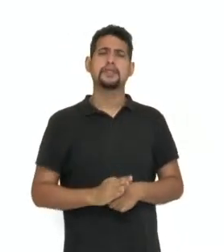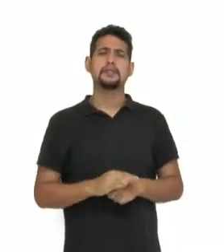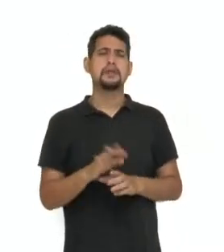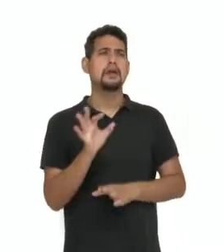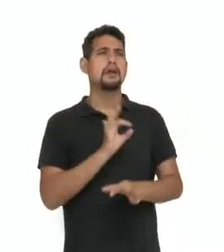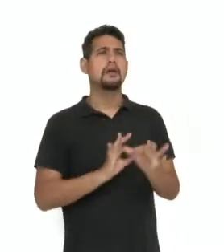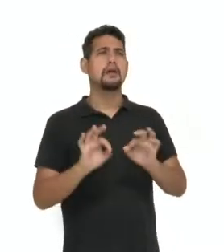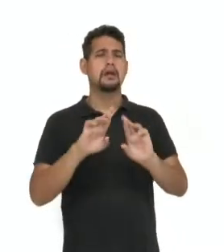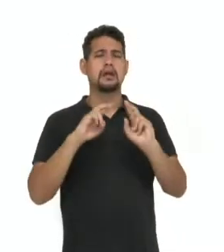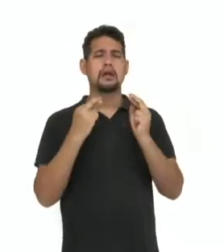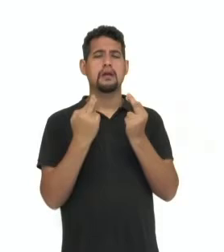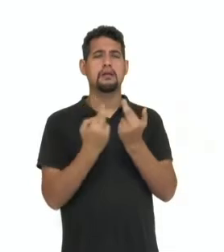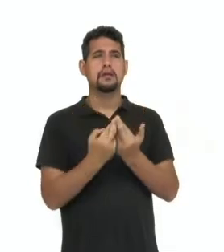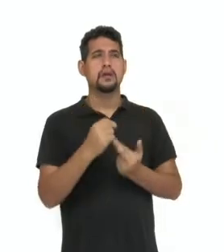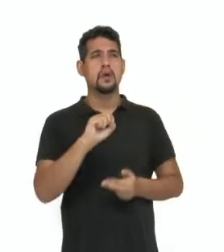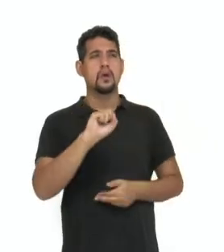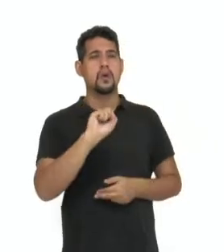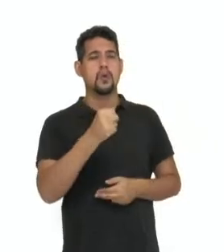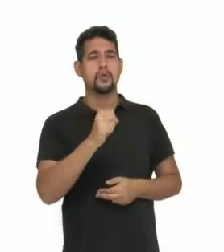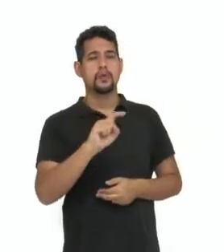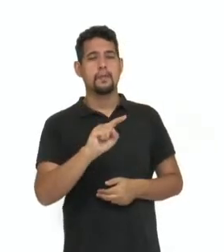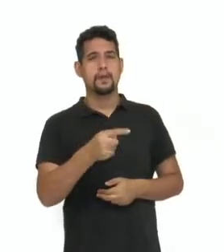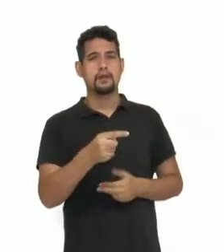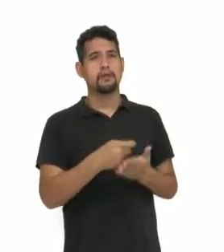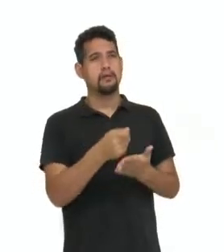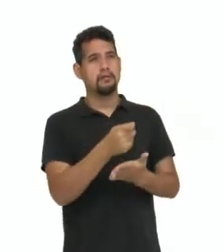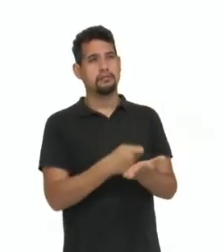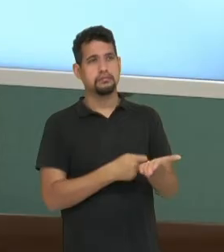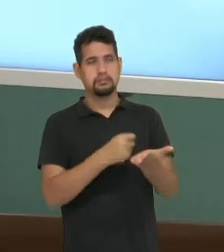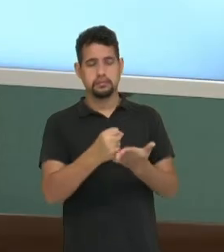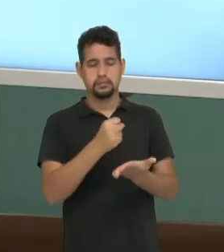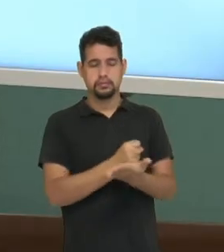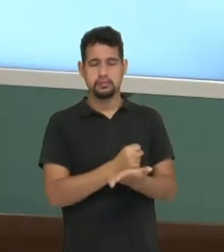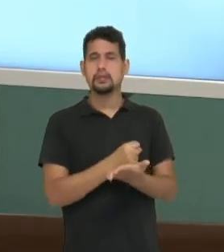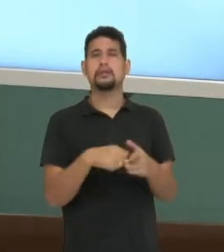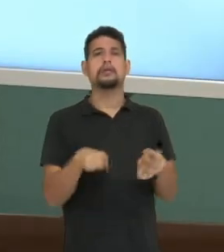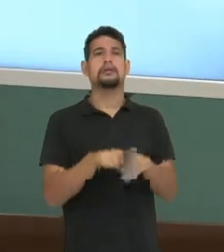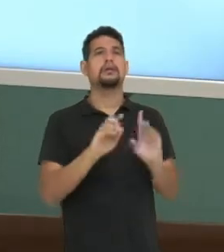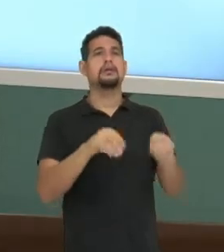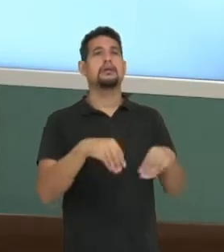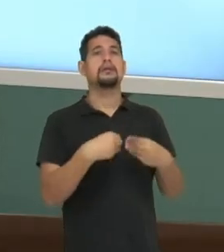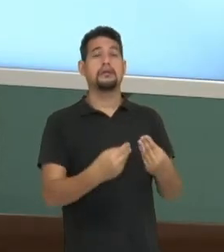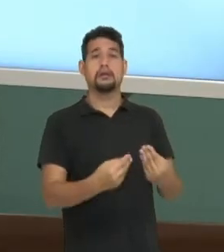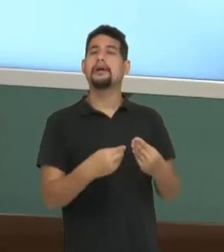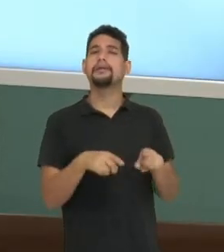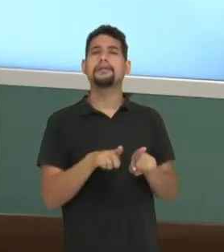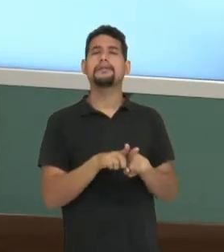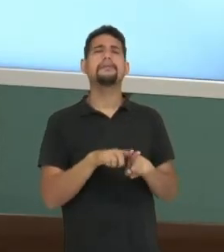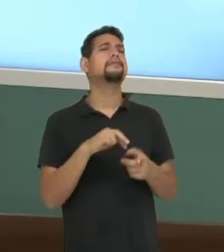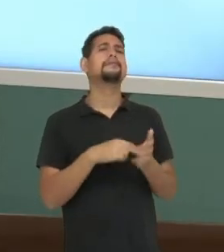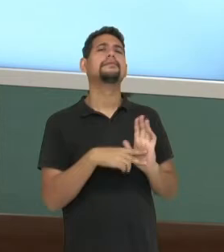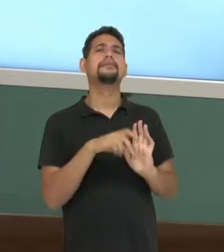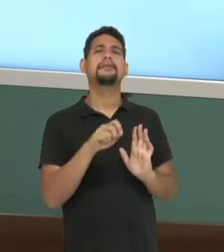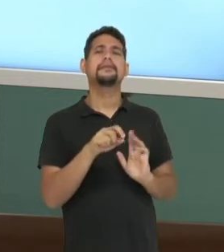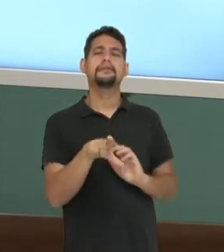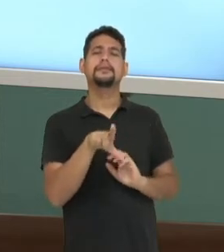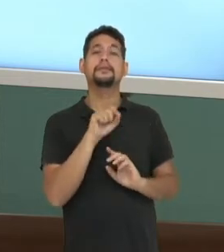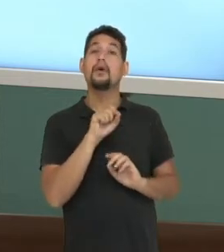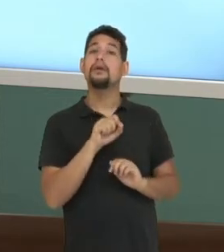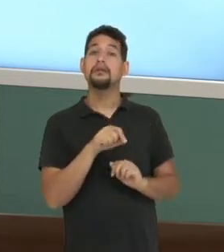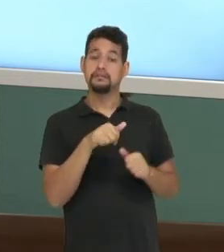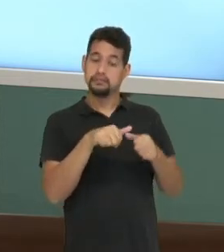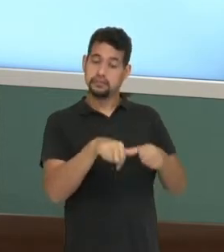reunindo cerca de 8.000 assinaturas no documento entregues a Dom Pedro I, que então decide ficar